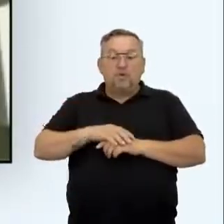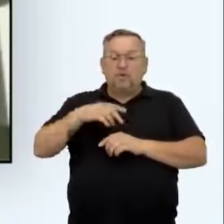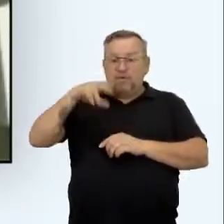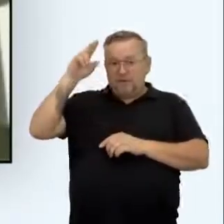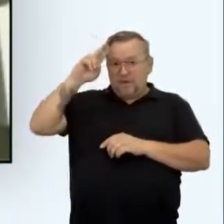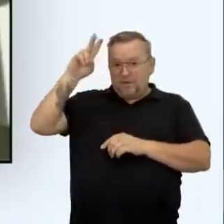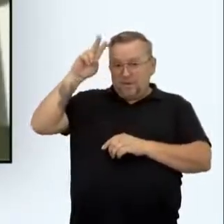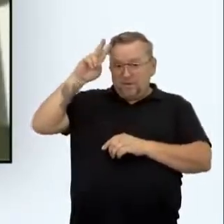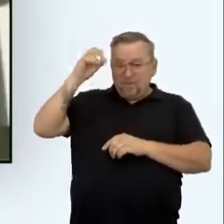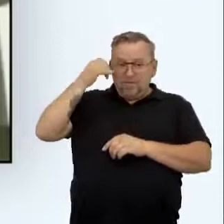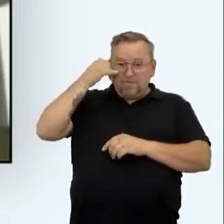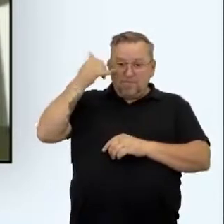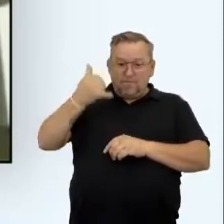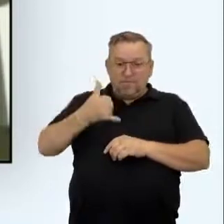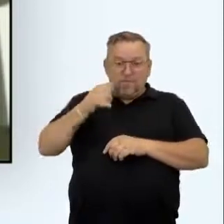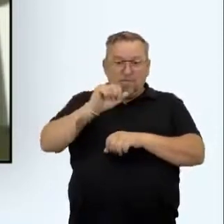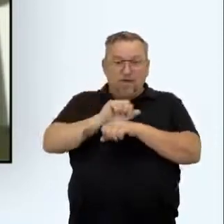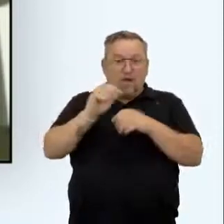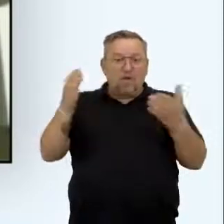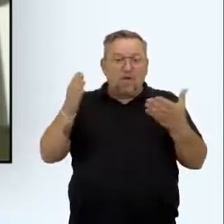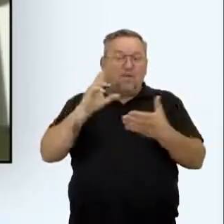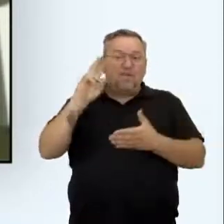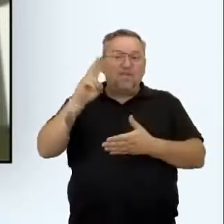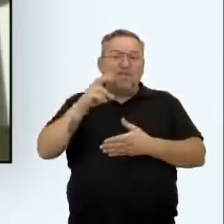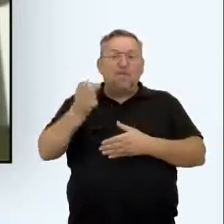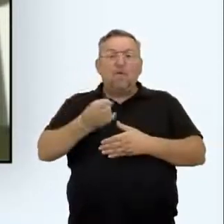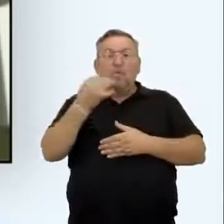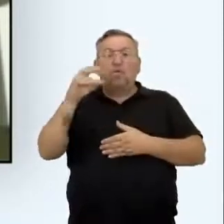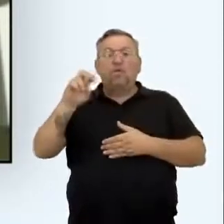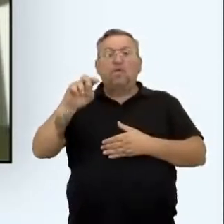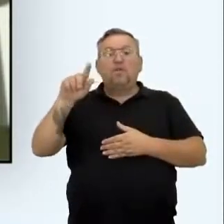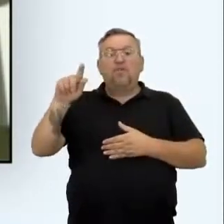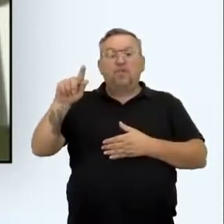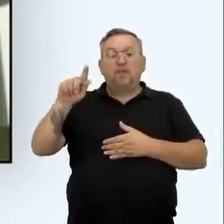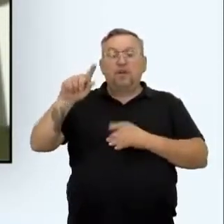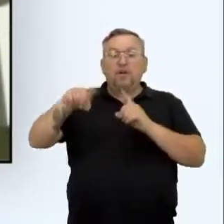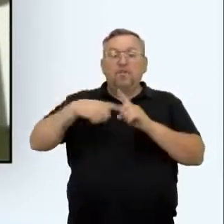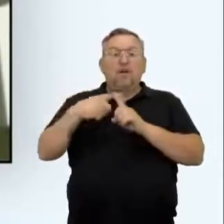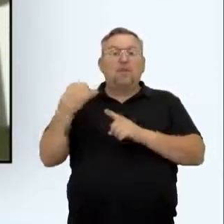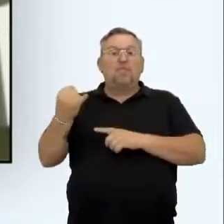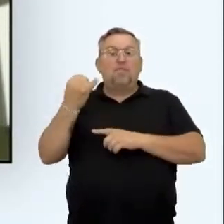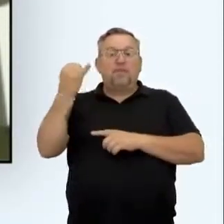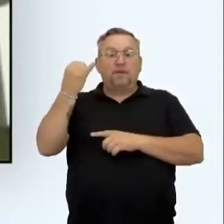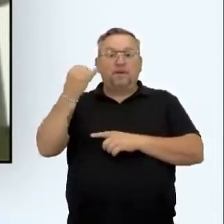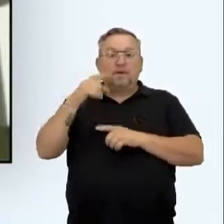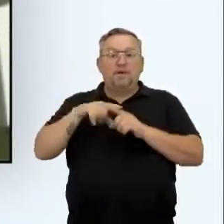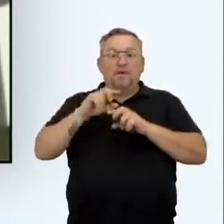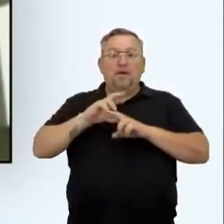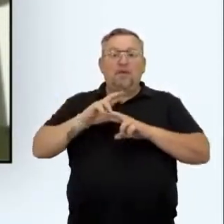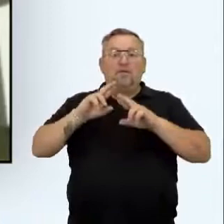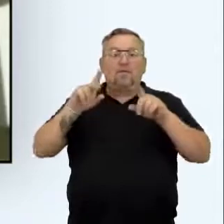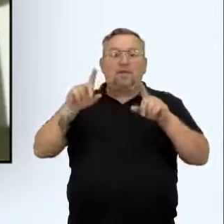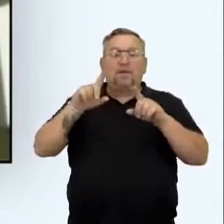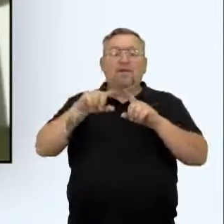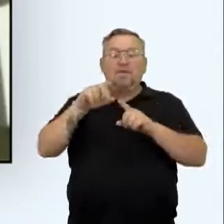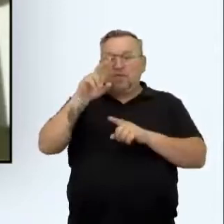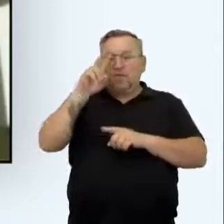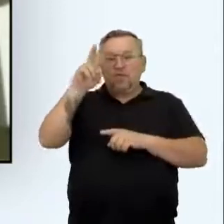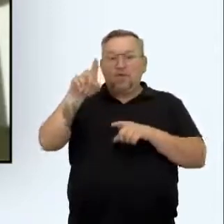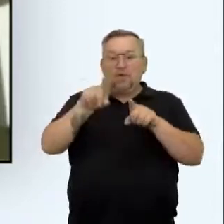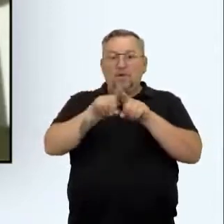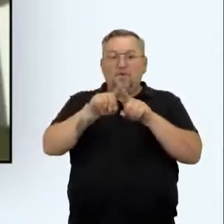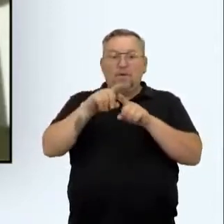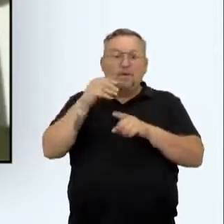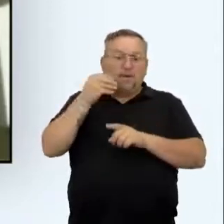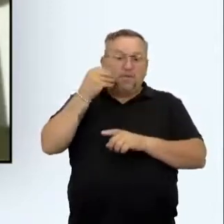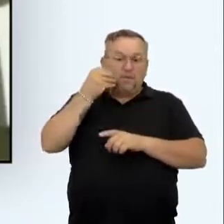conexão no seu celular, para agora você entende o quanto que o 5G ele é mais importante. A diferença é gritante. É um pouco a